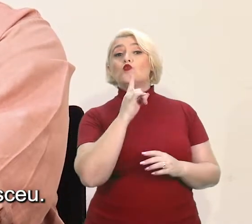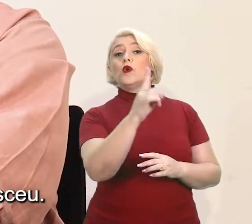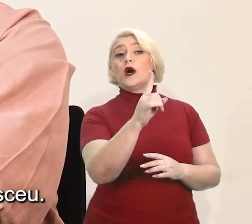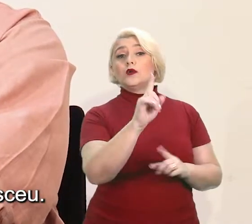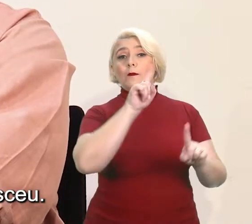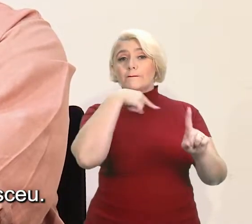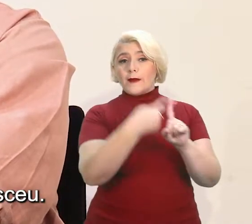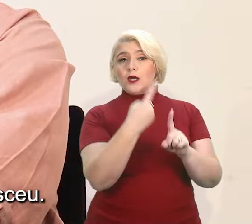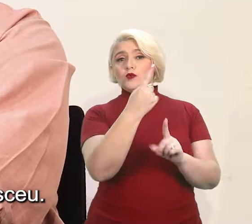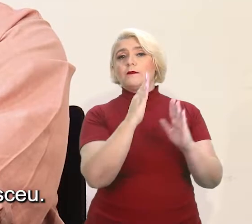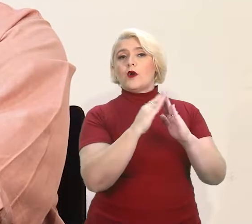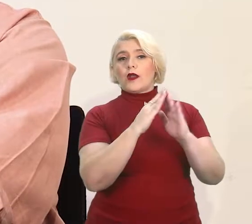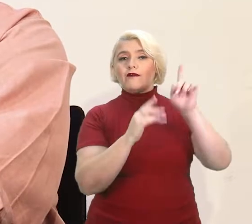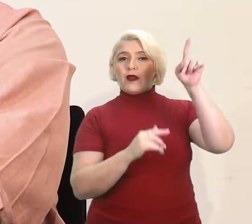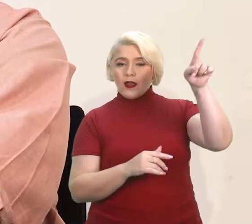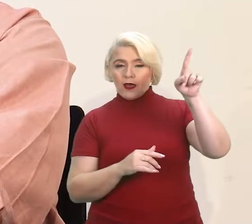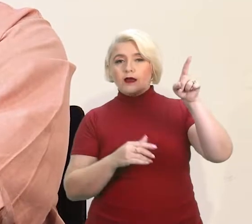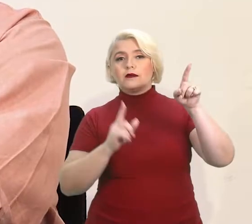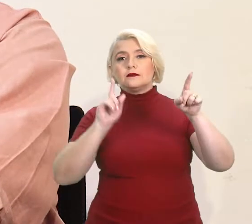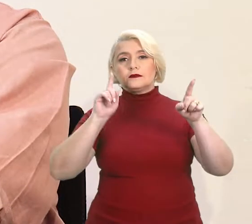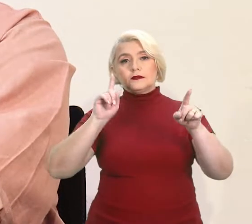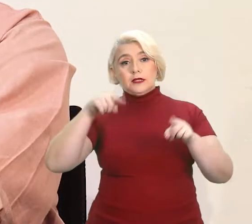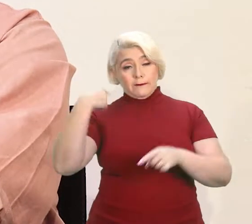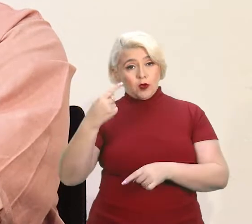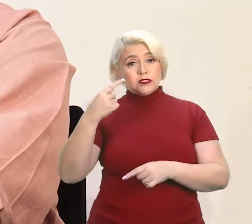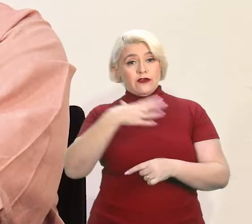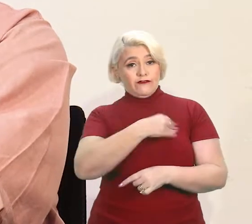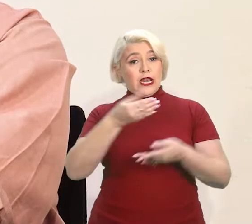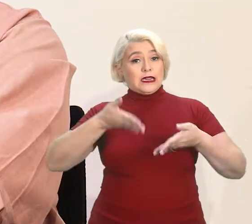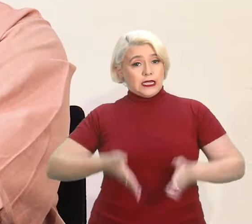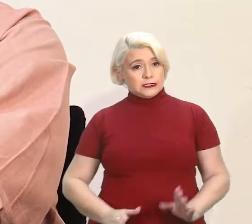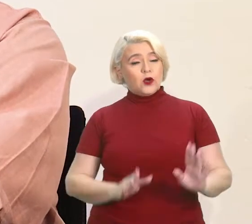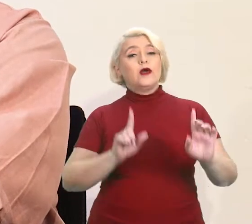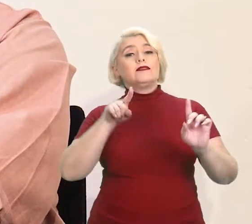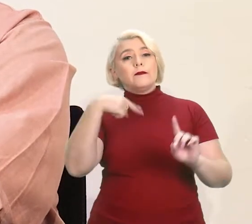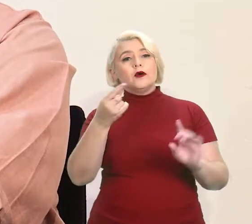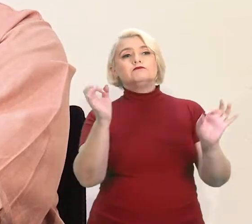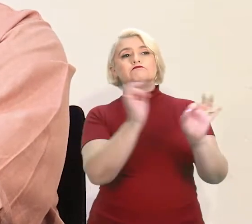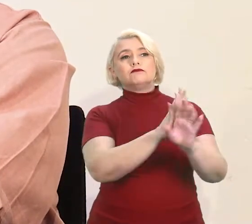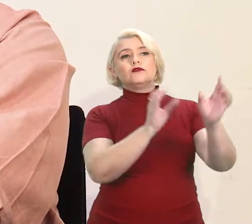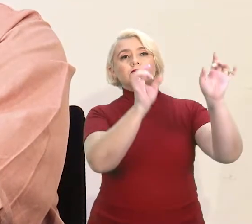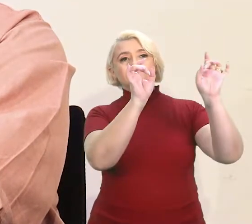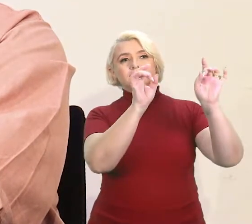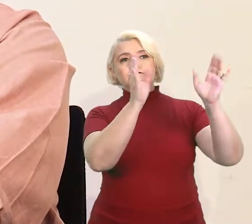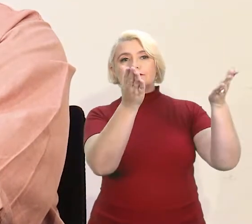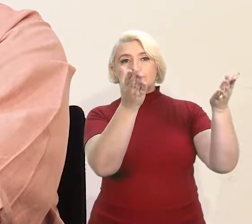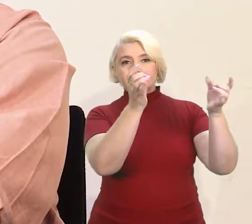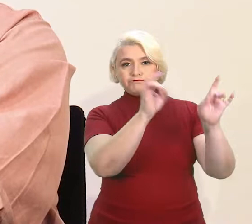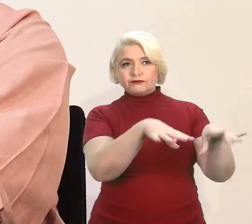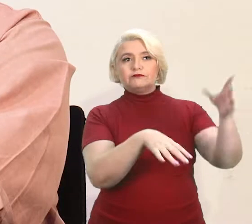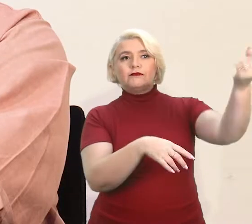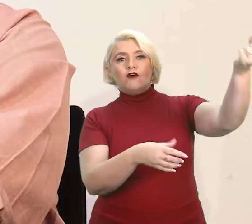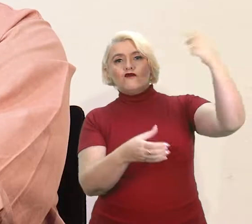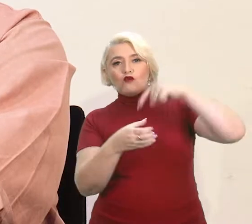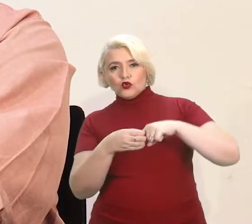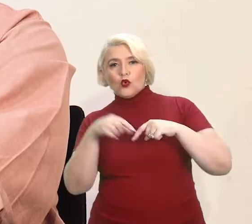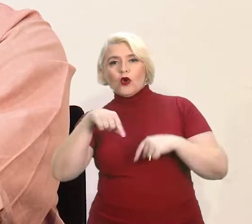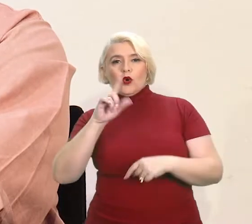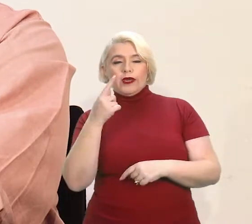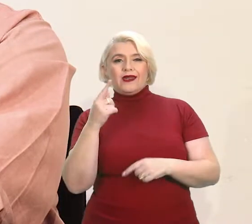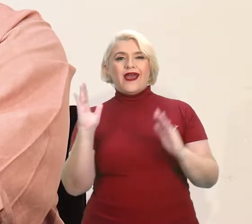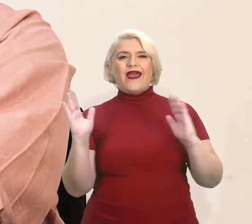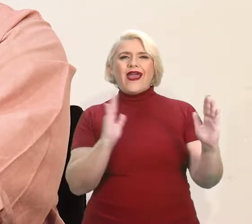que a minha filha nasceu. E aí depois voltamos para Goiânia. Foi naquela época que o governo sequestrou